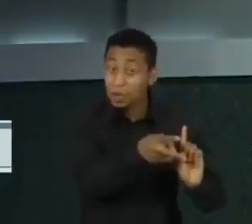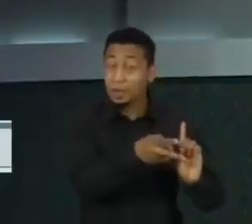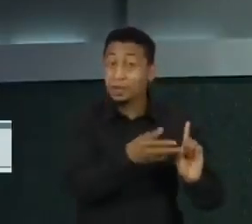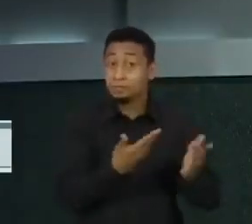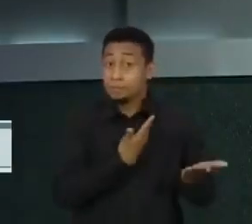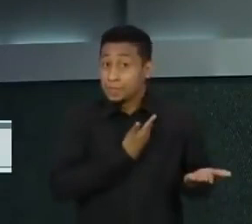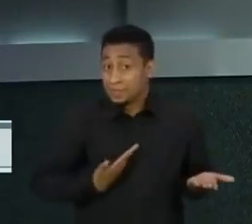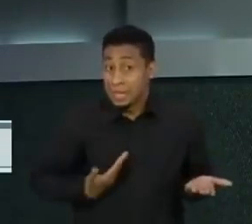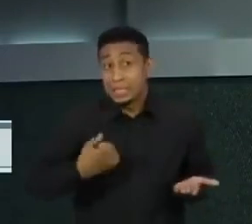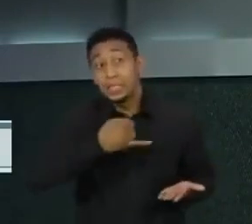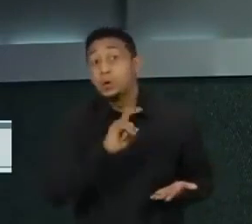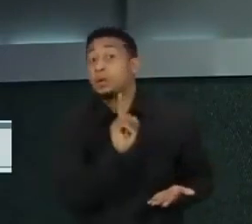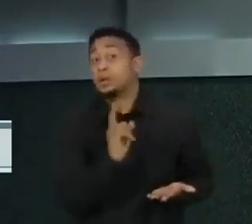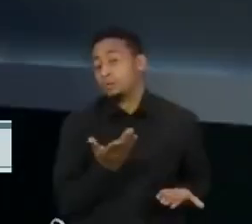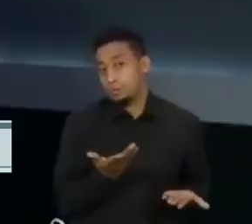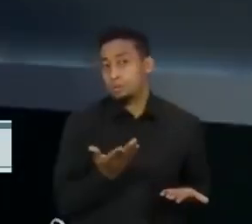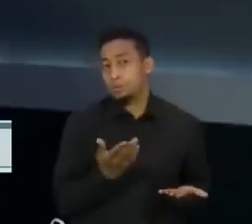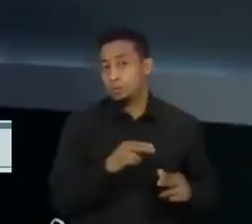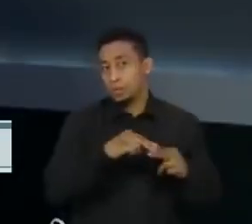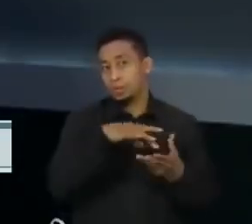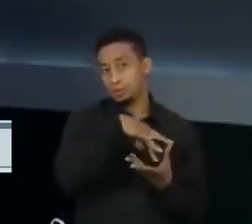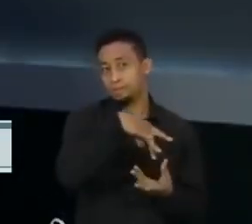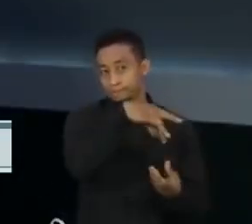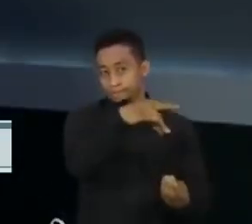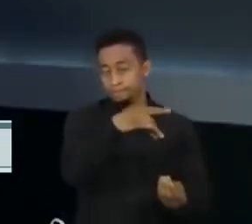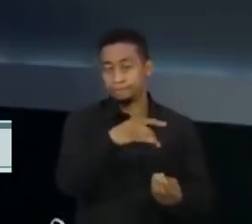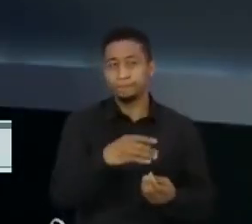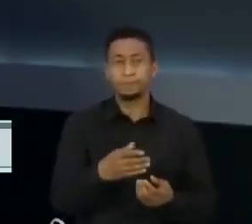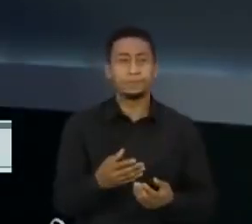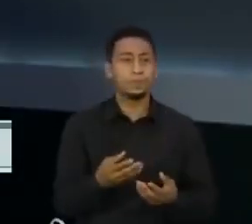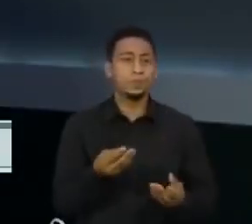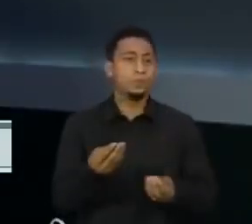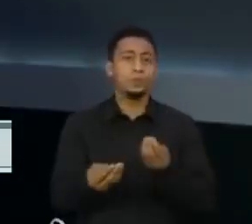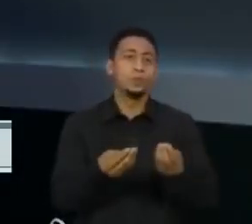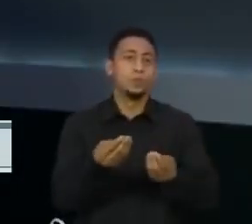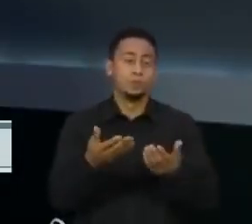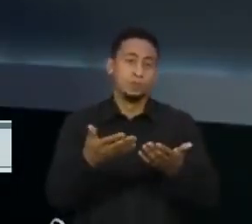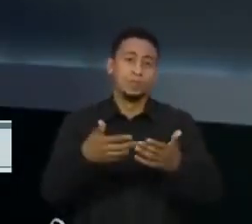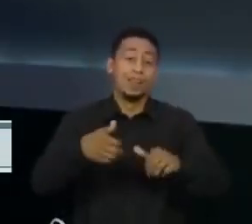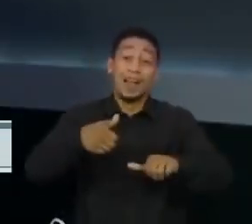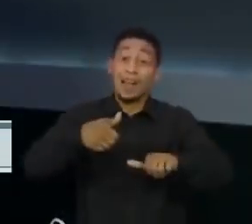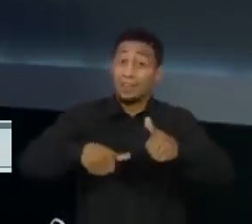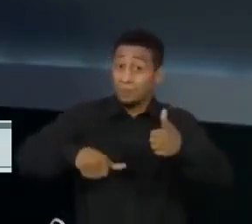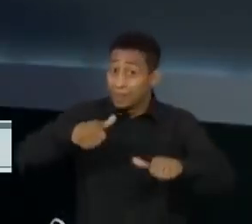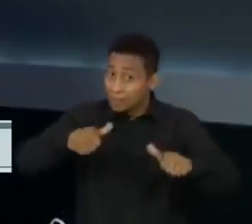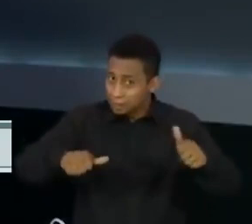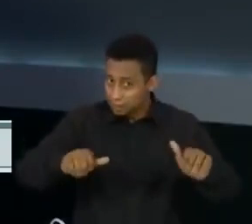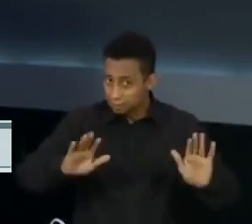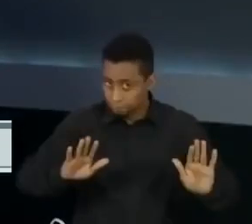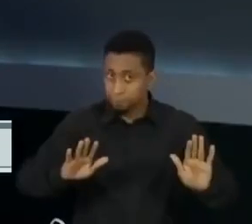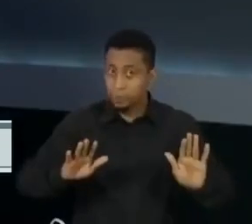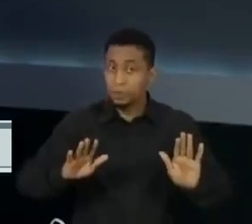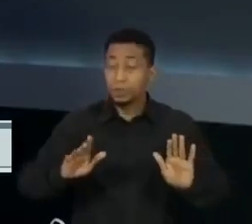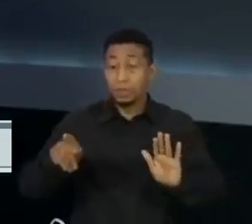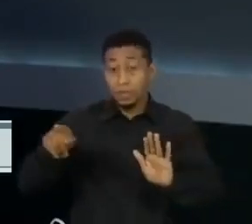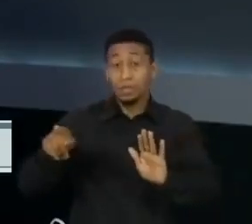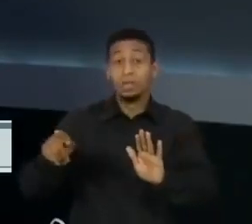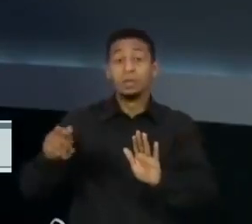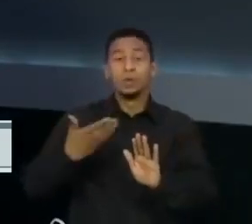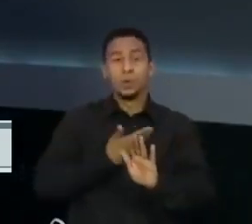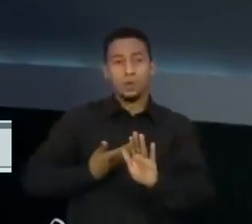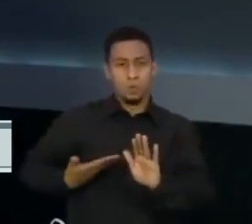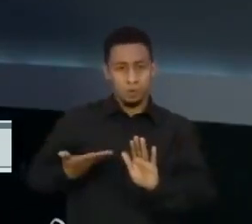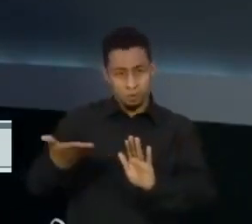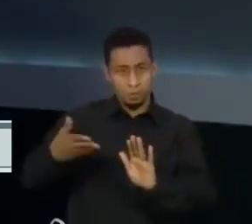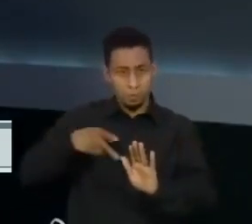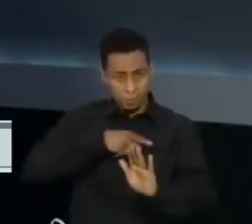ou não aspectos de ordem democrática. Como é que você avalia a capacidade de governabilidade deste governo